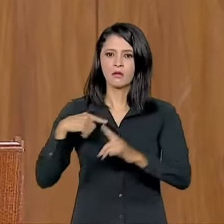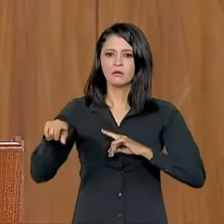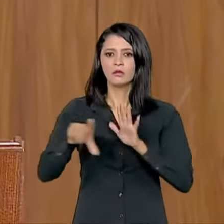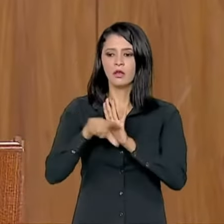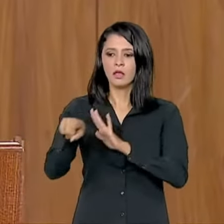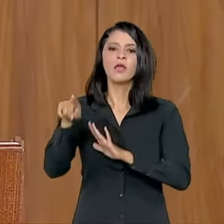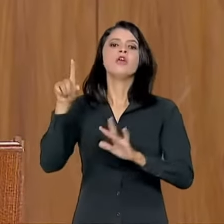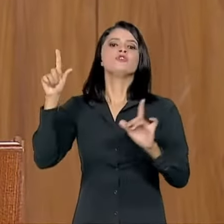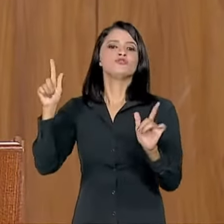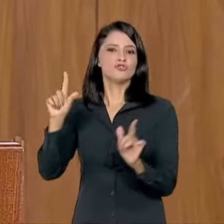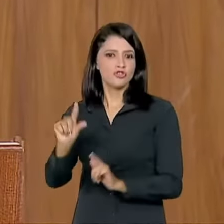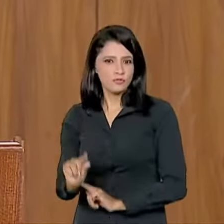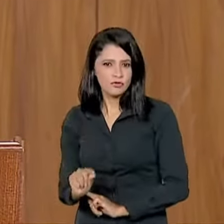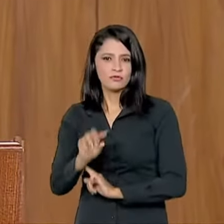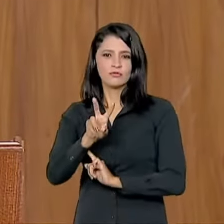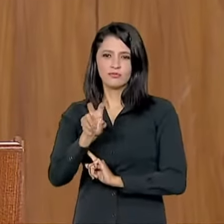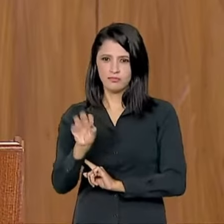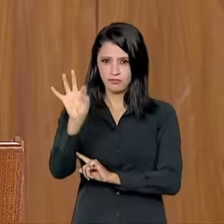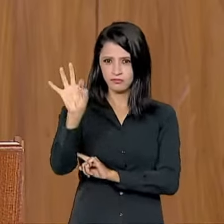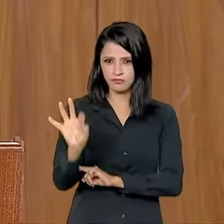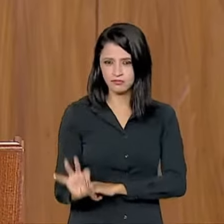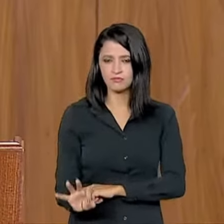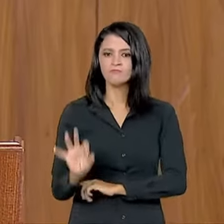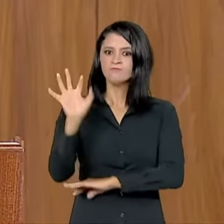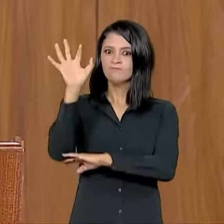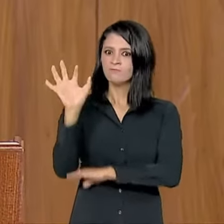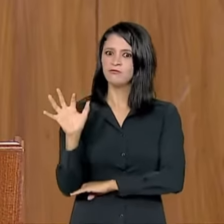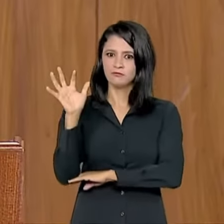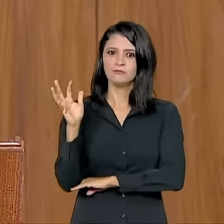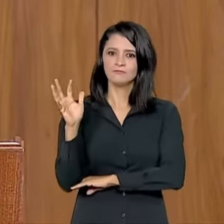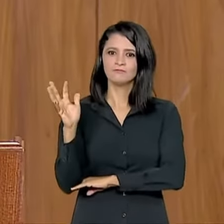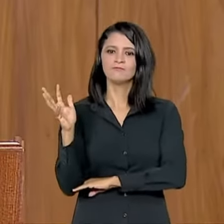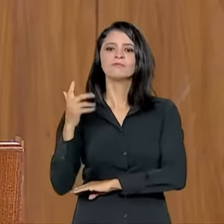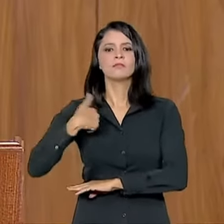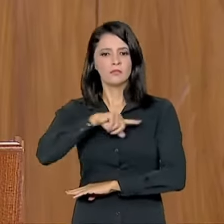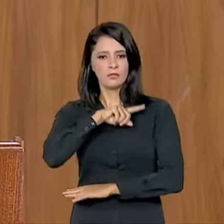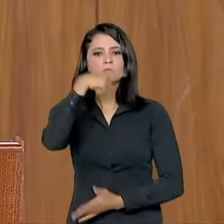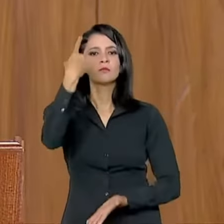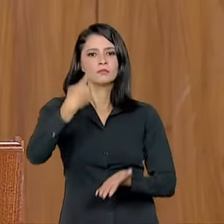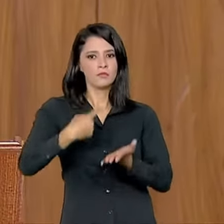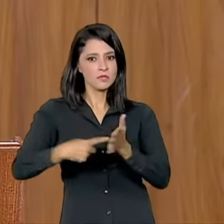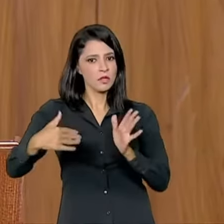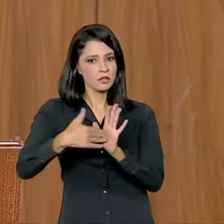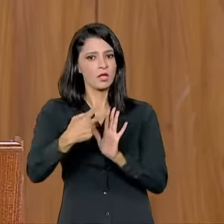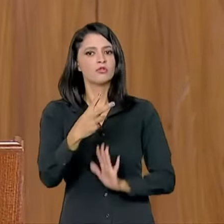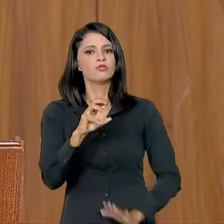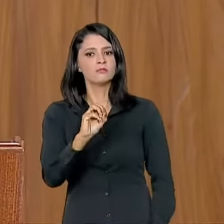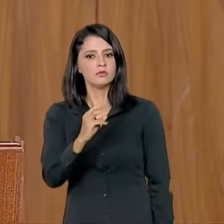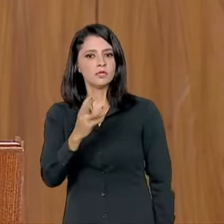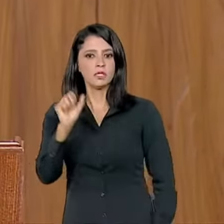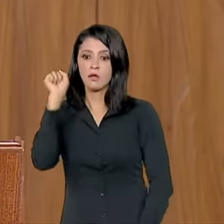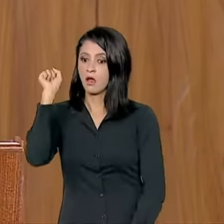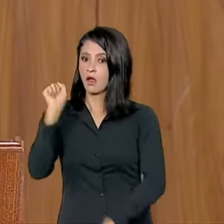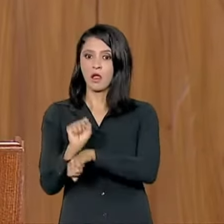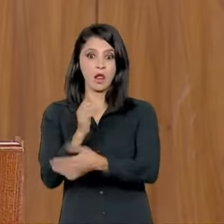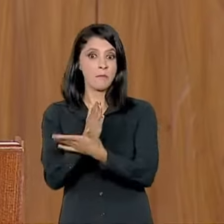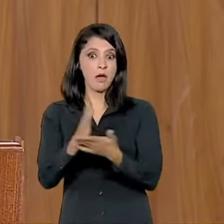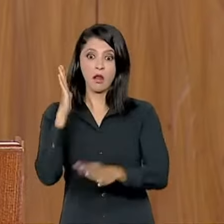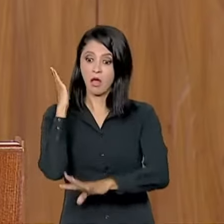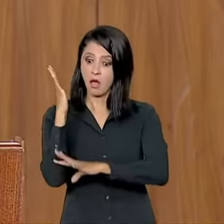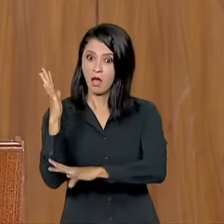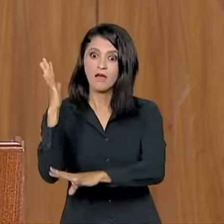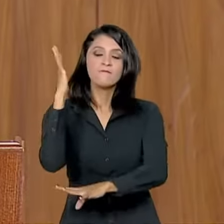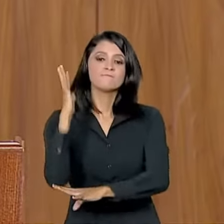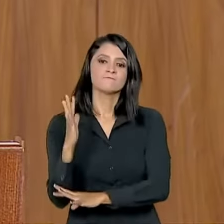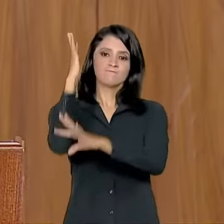Amazônia em 50% e temos o compromisso de zerá-lo até 2030. Como